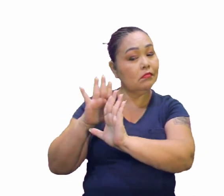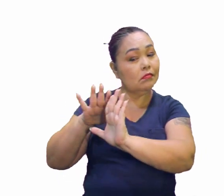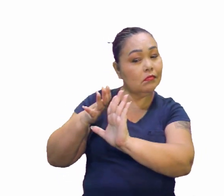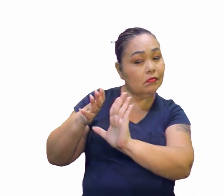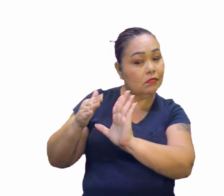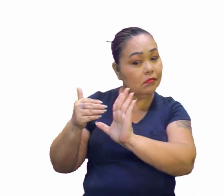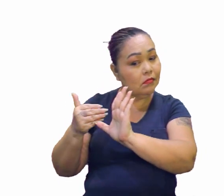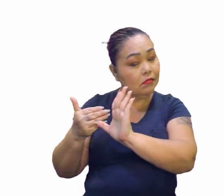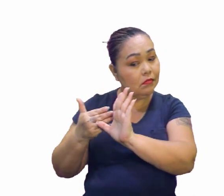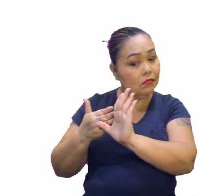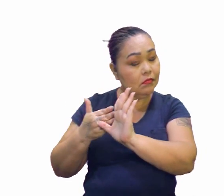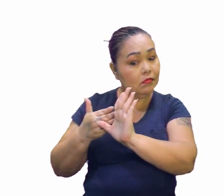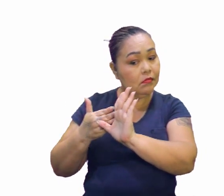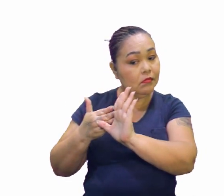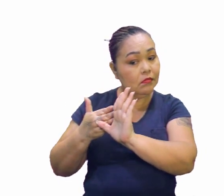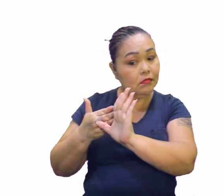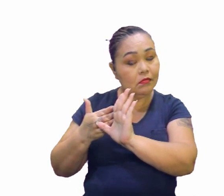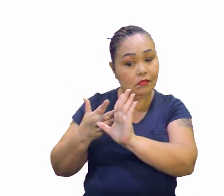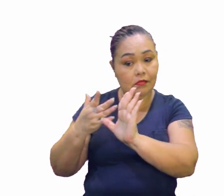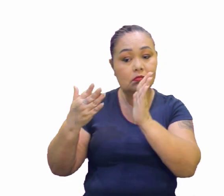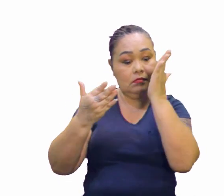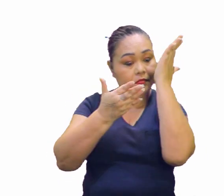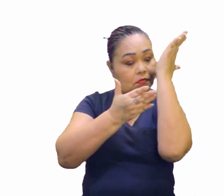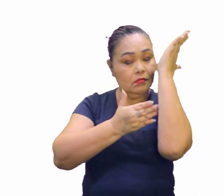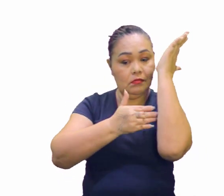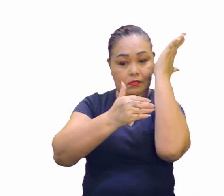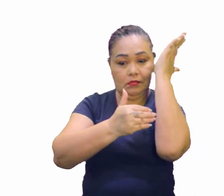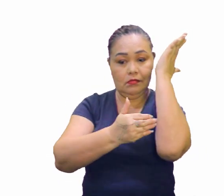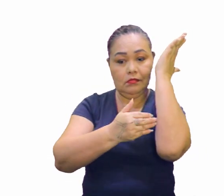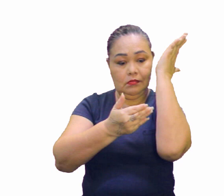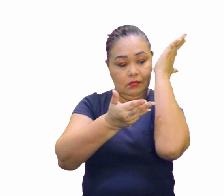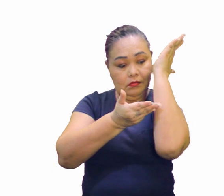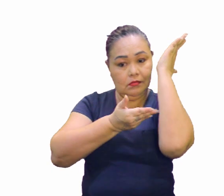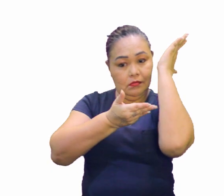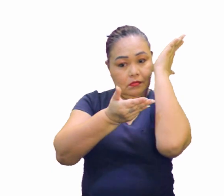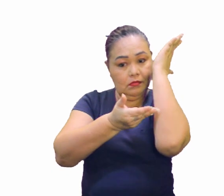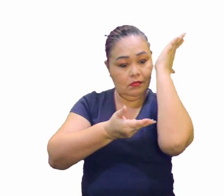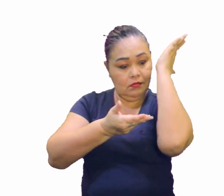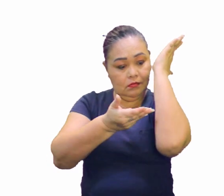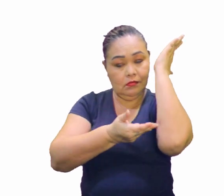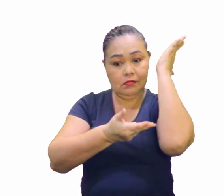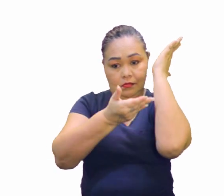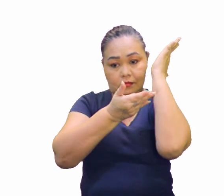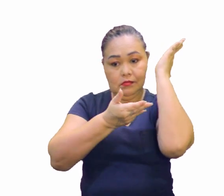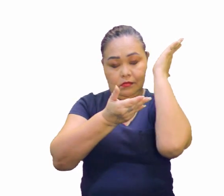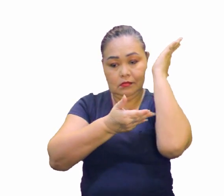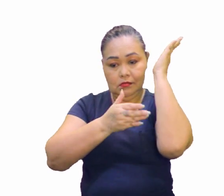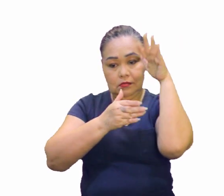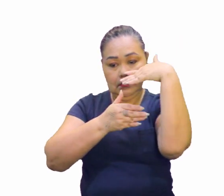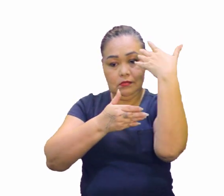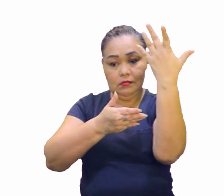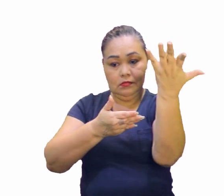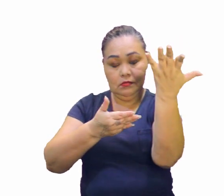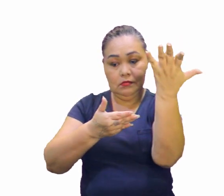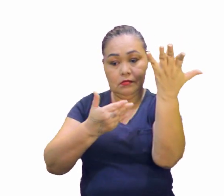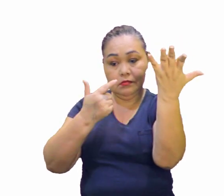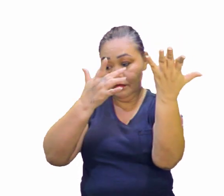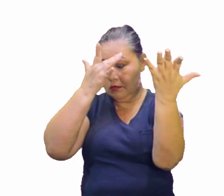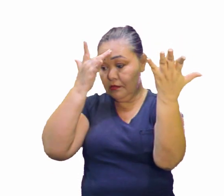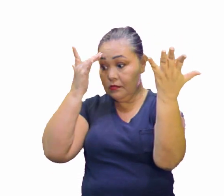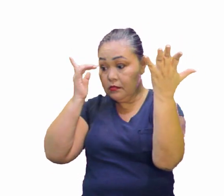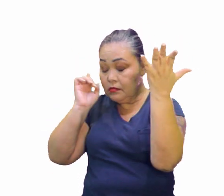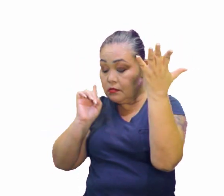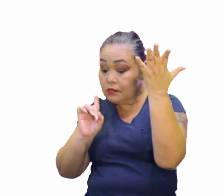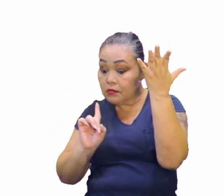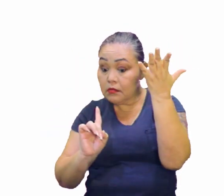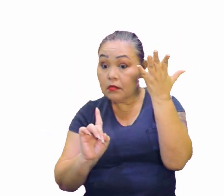vezes, entrando essa madeireira, essas pessoas que exploram essa madeira, às vezes adentram